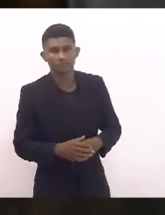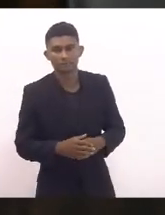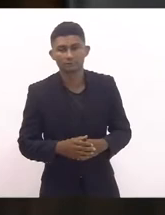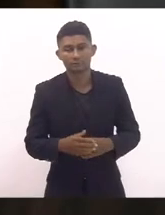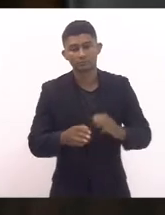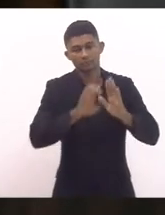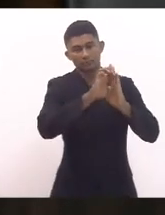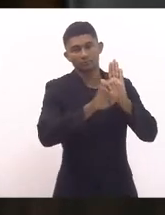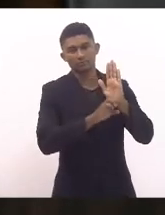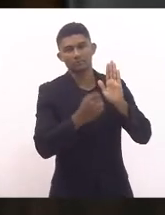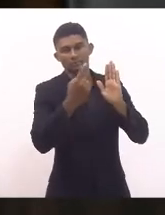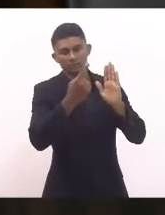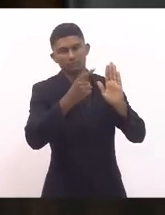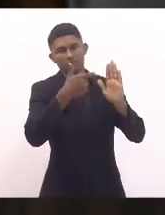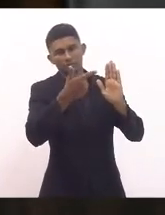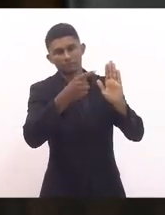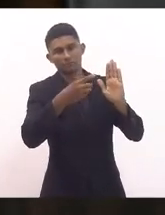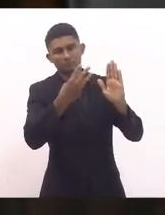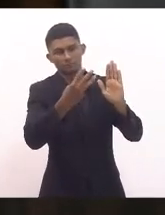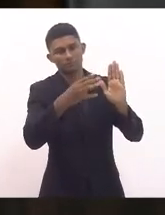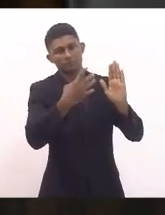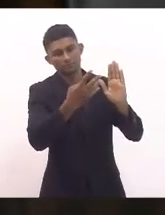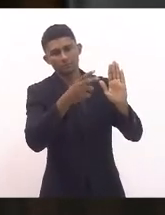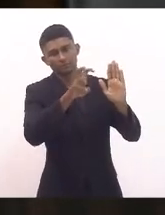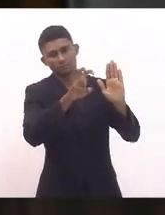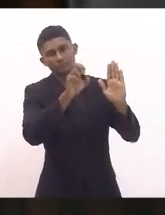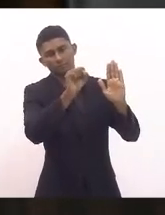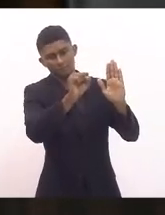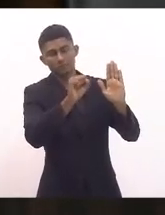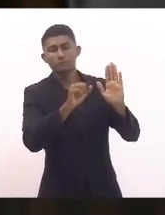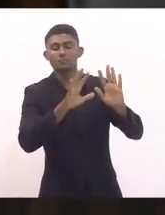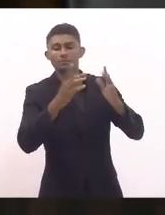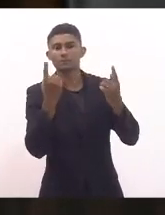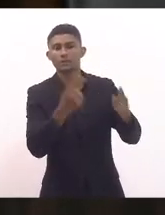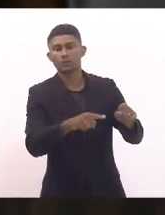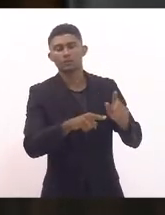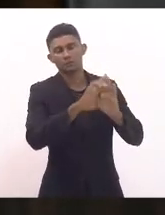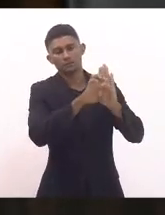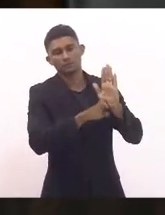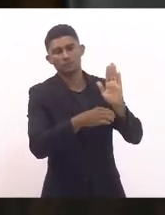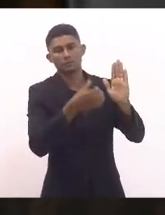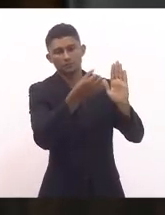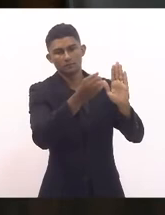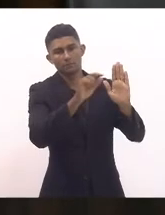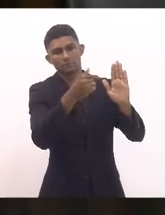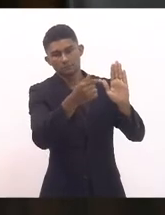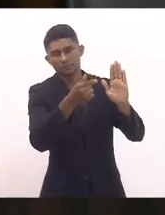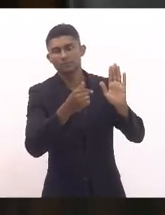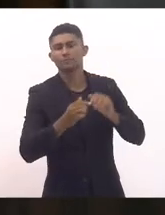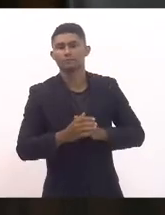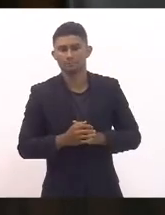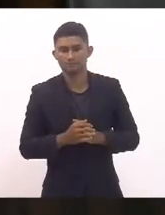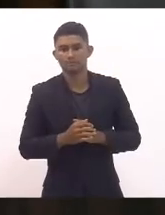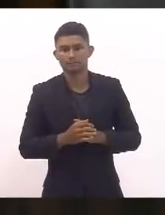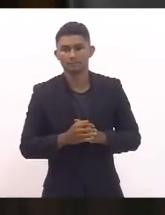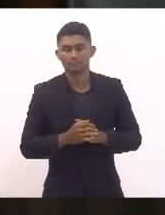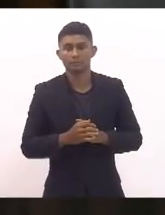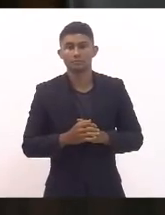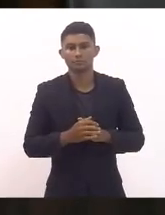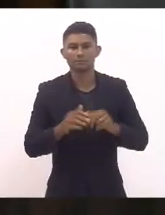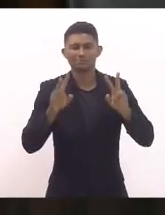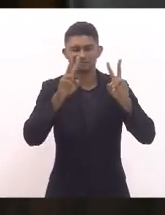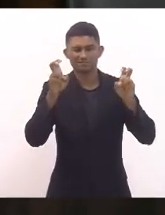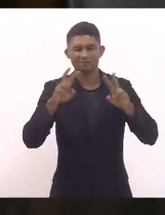emenda 1, 2, 3, 4, 5 e 8, contrário às emendas 6 e 7, de assuntos à criança,